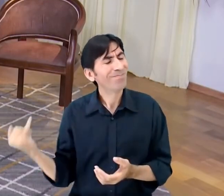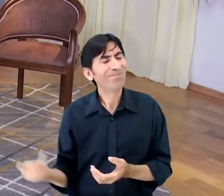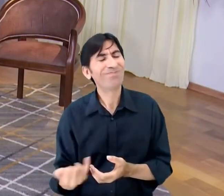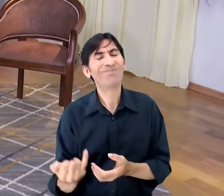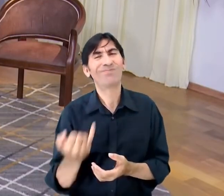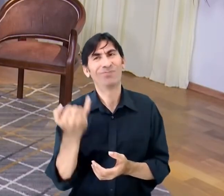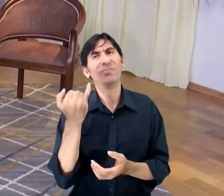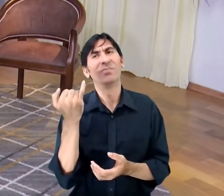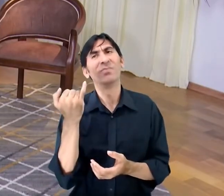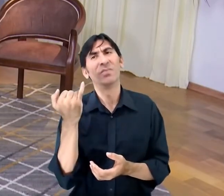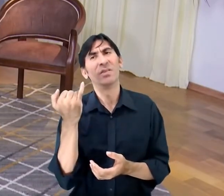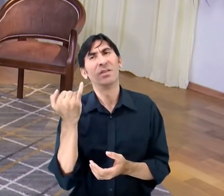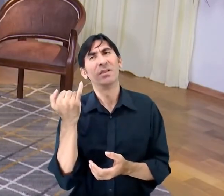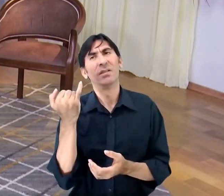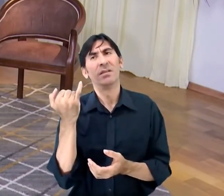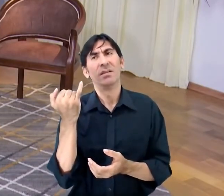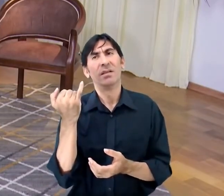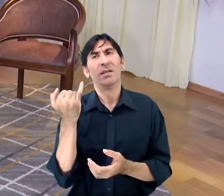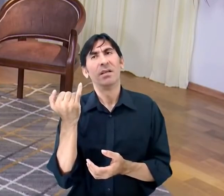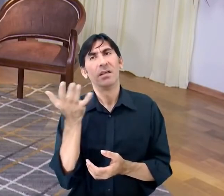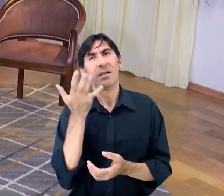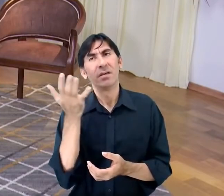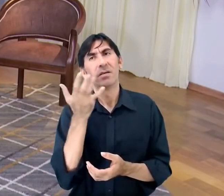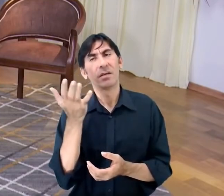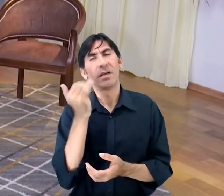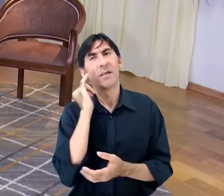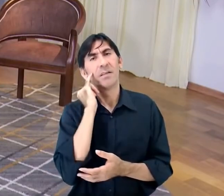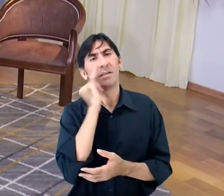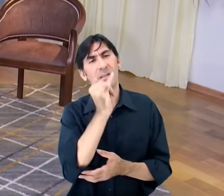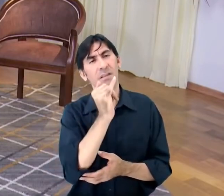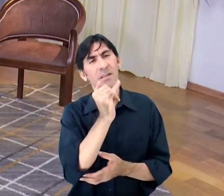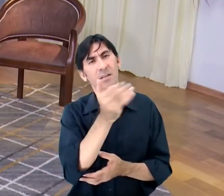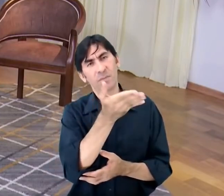E quero deixar com vocês